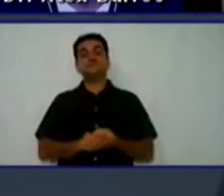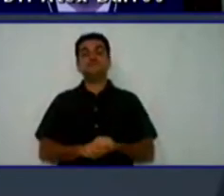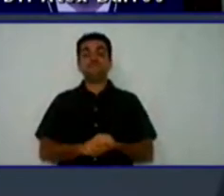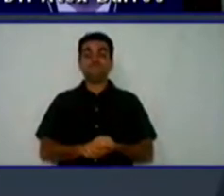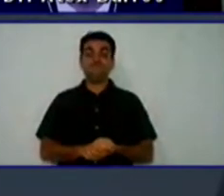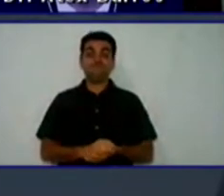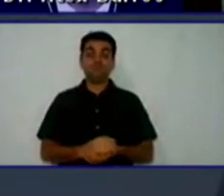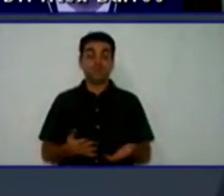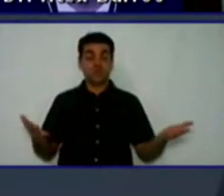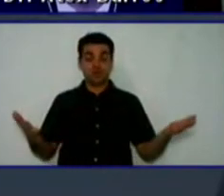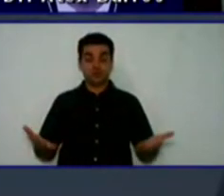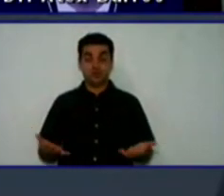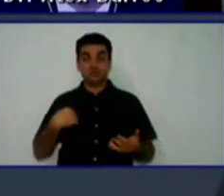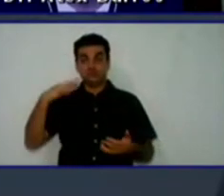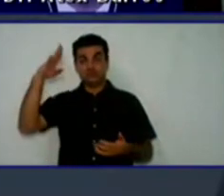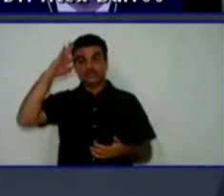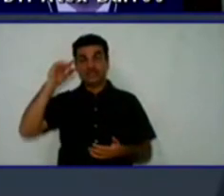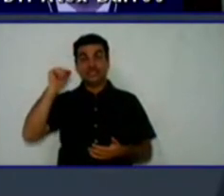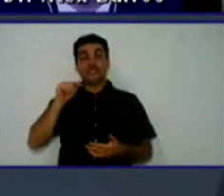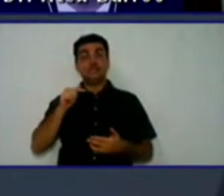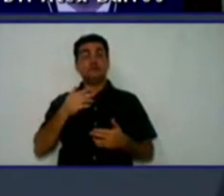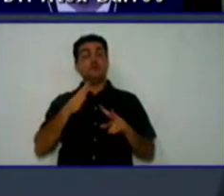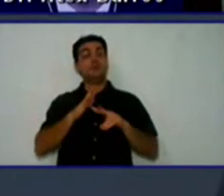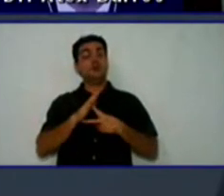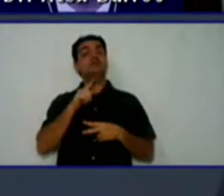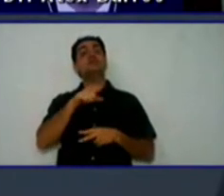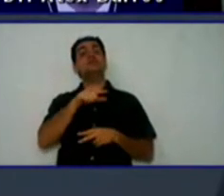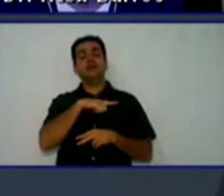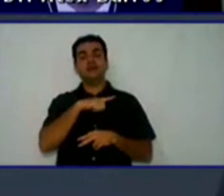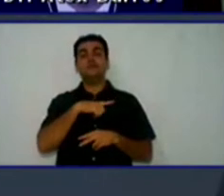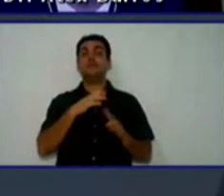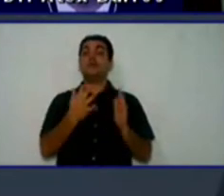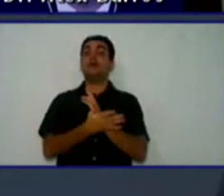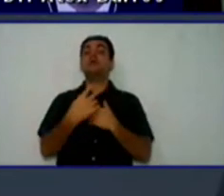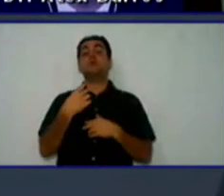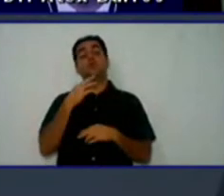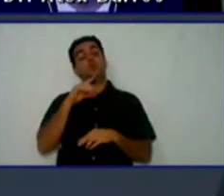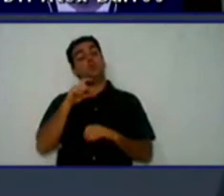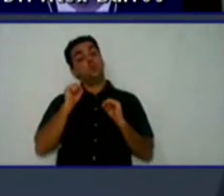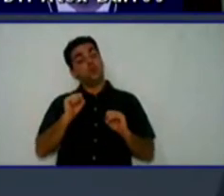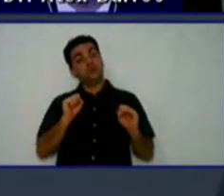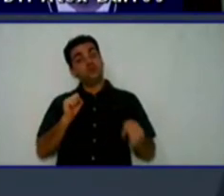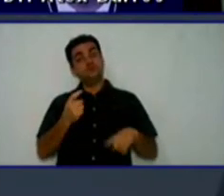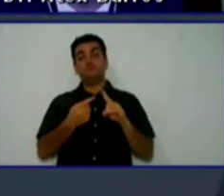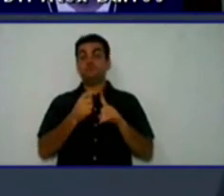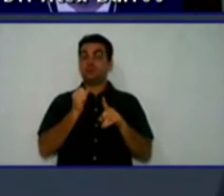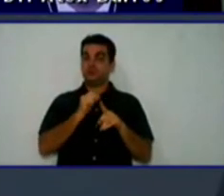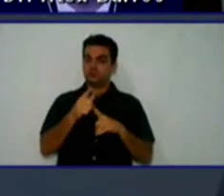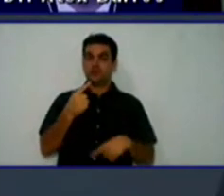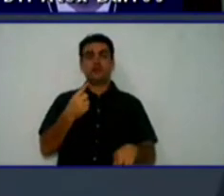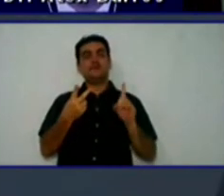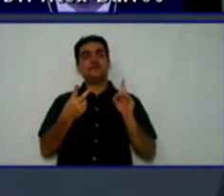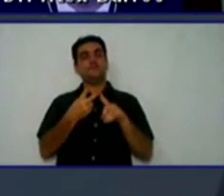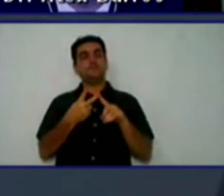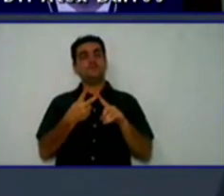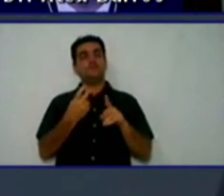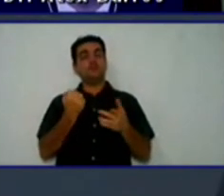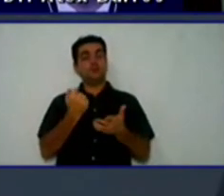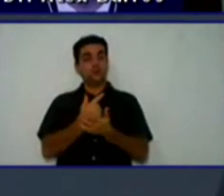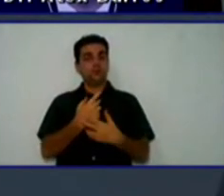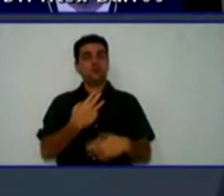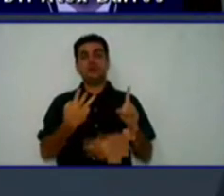sua sede, o partido público conta com as seguintes opções: aluguel, aquisição do bem, doação